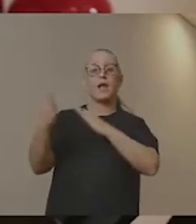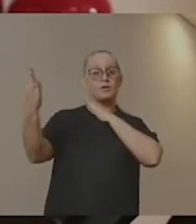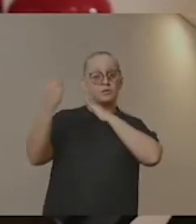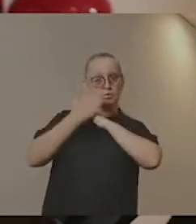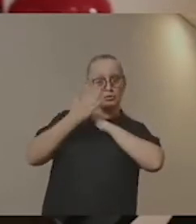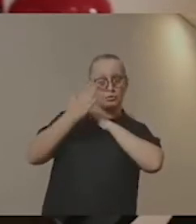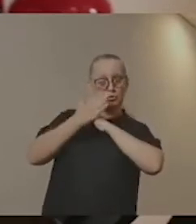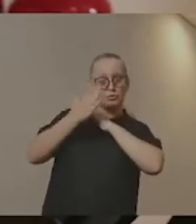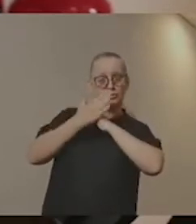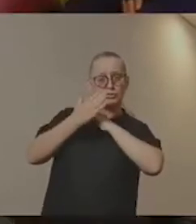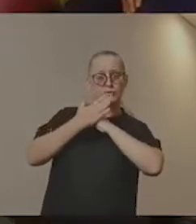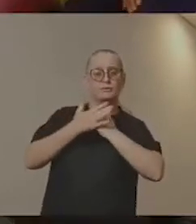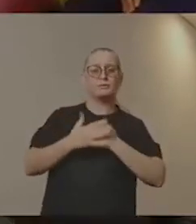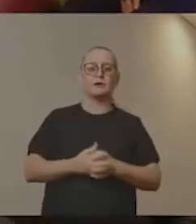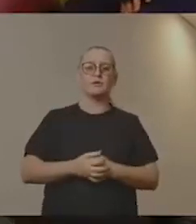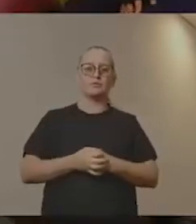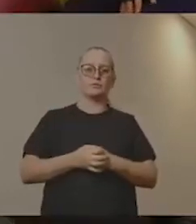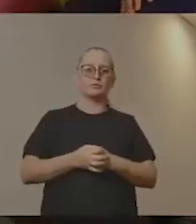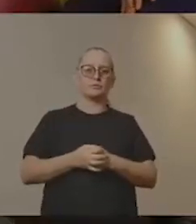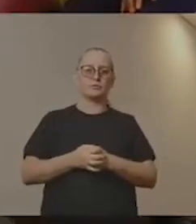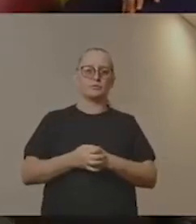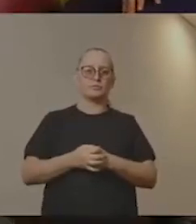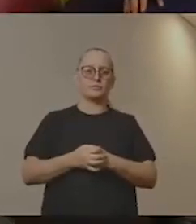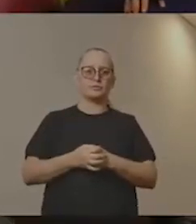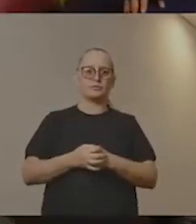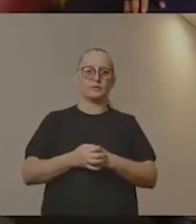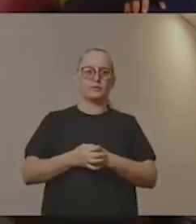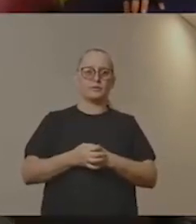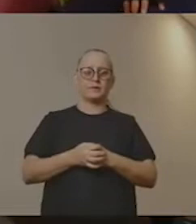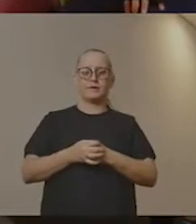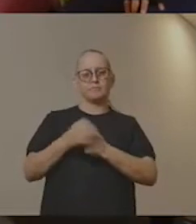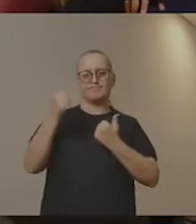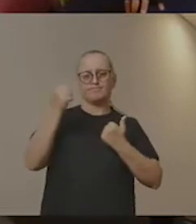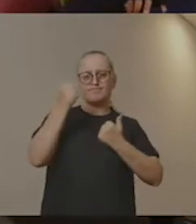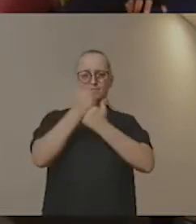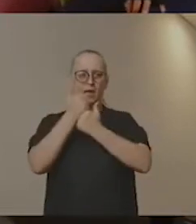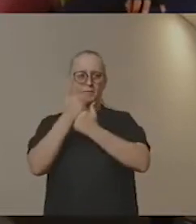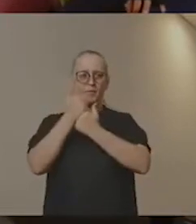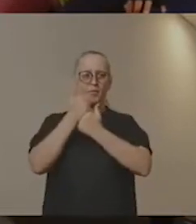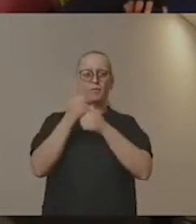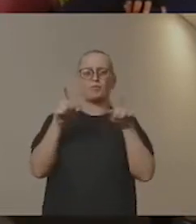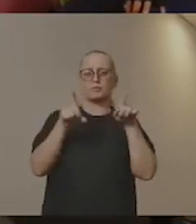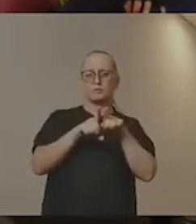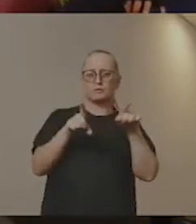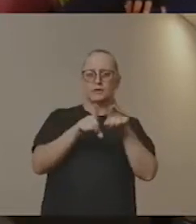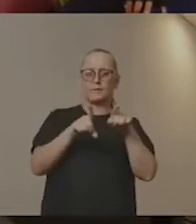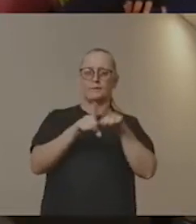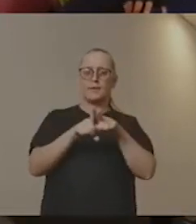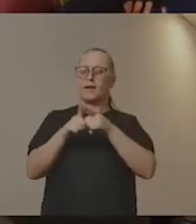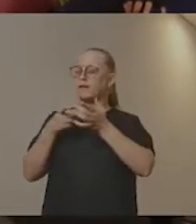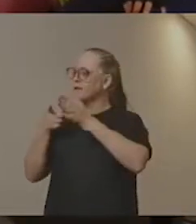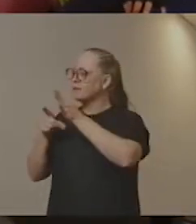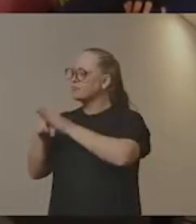me apoiam. Te apoiam no sentido daquilo que você, obviamente, sente com, com essa exclusão. E qual